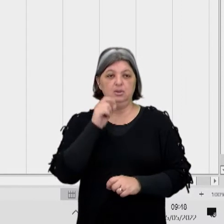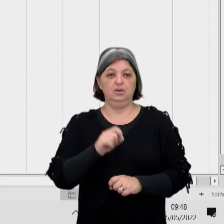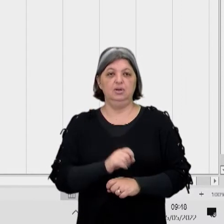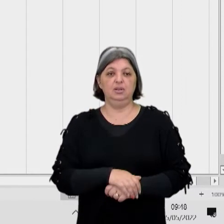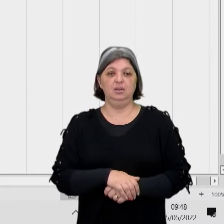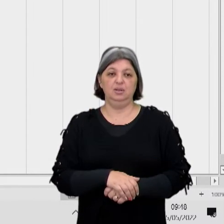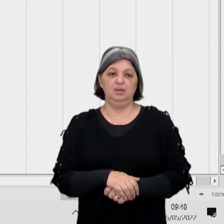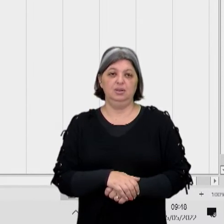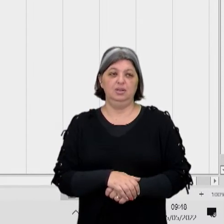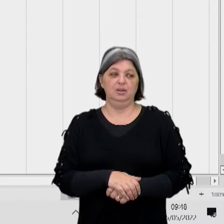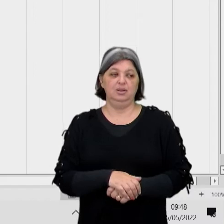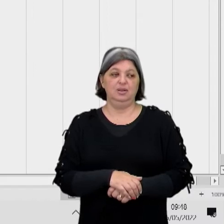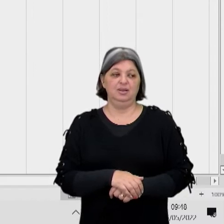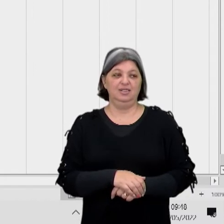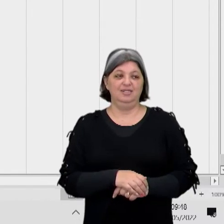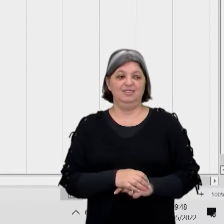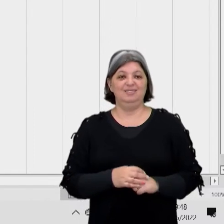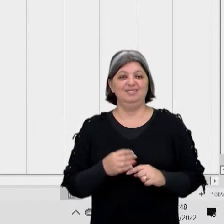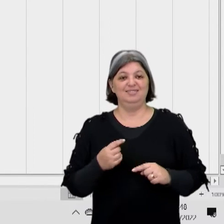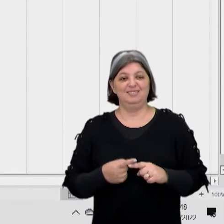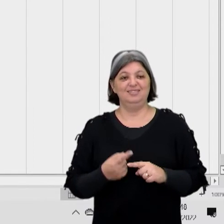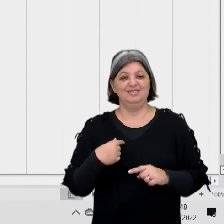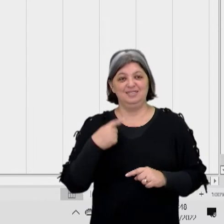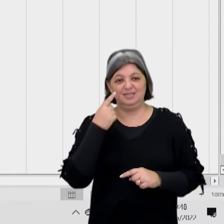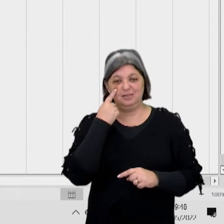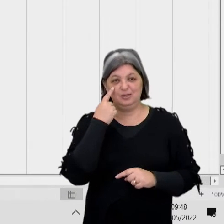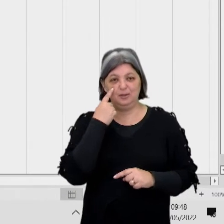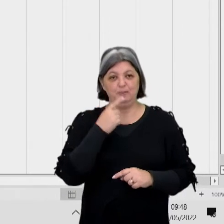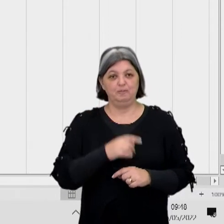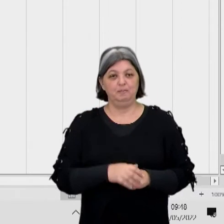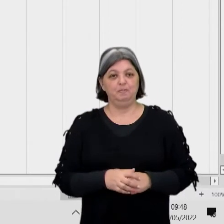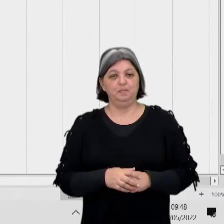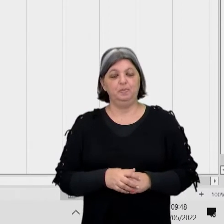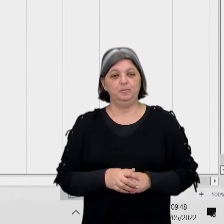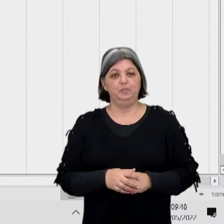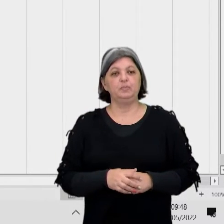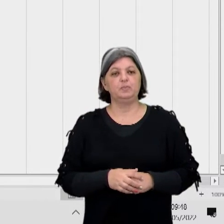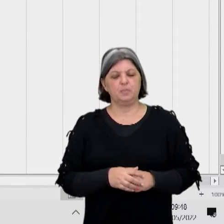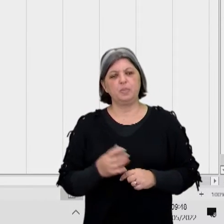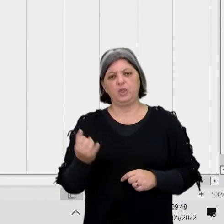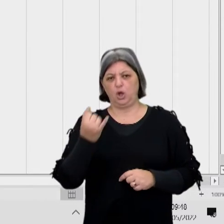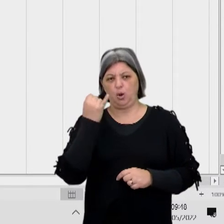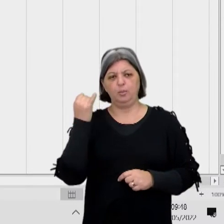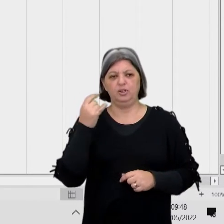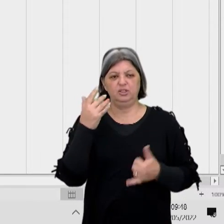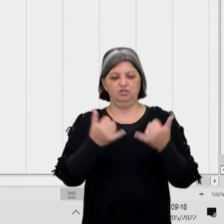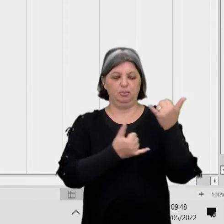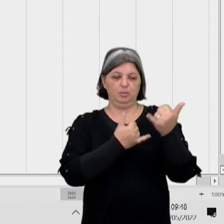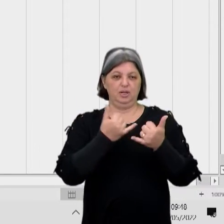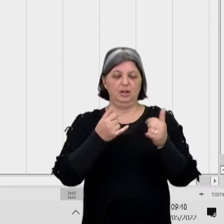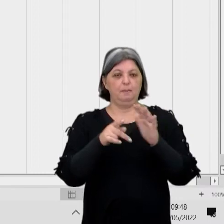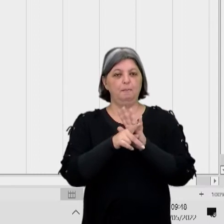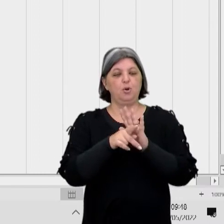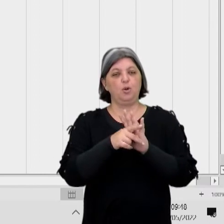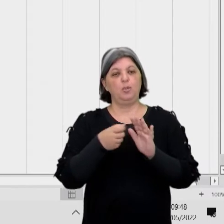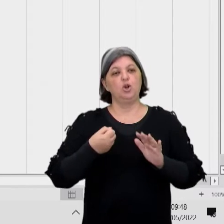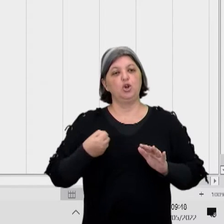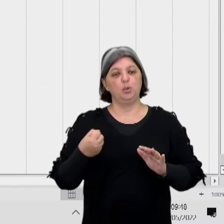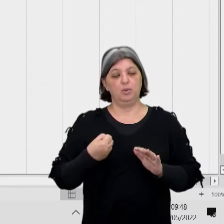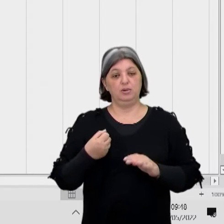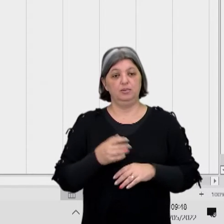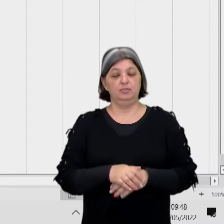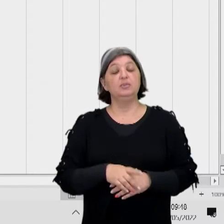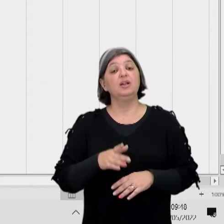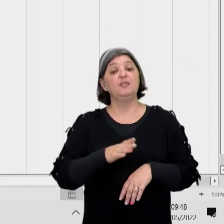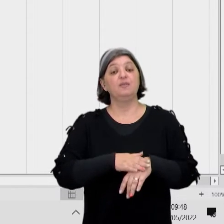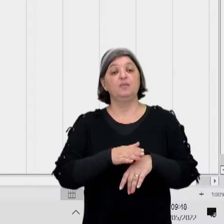mais bonitinho, você consegue empurrar ele para cá, o Y também, é importante que brinque aí com esses valores. Tudo bem? E aí o que a gente